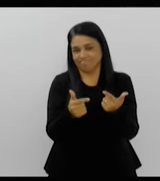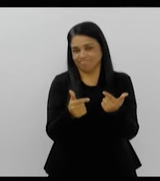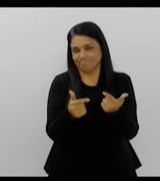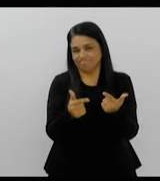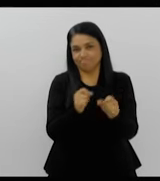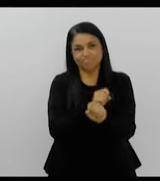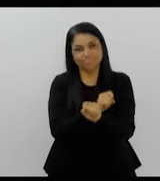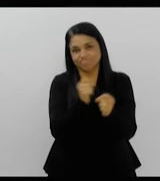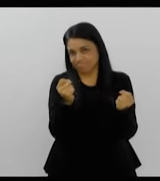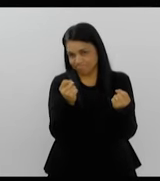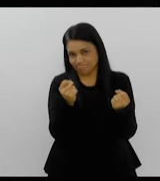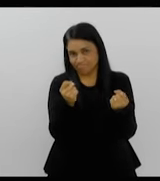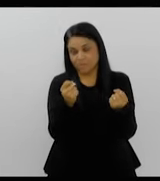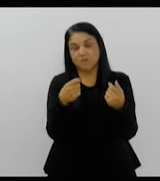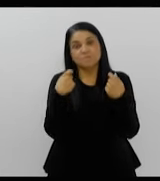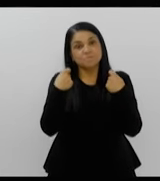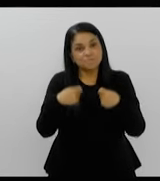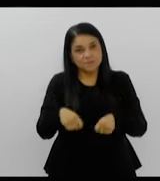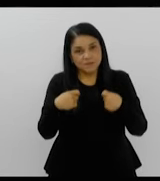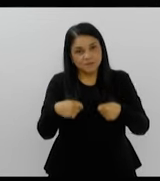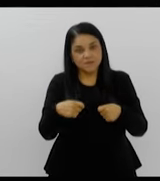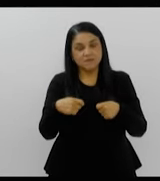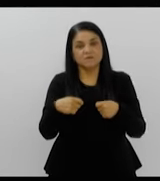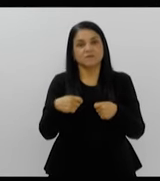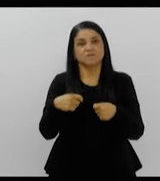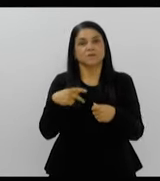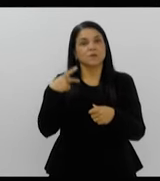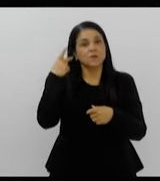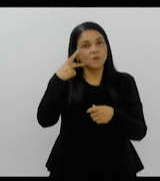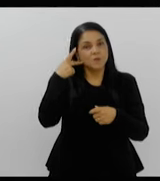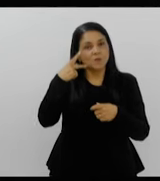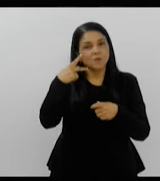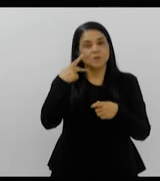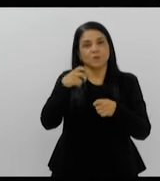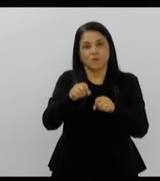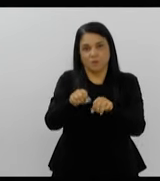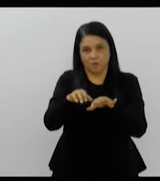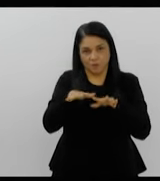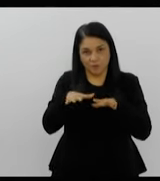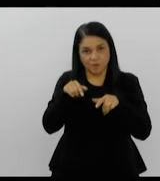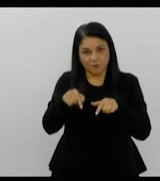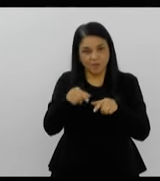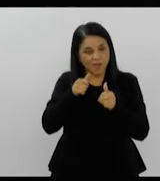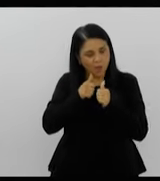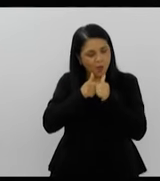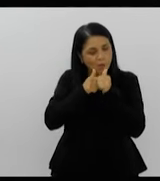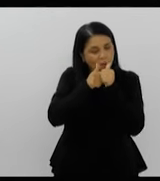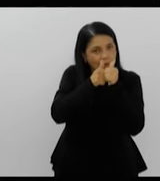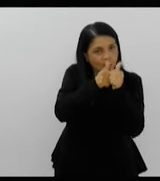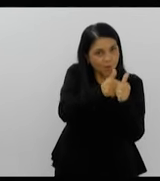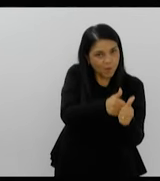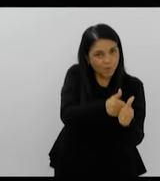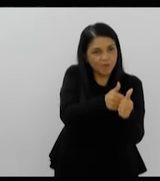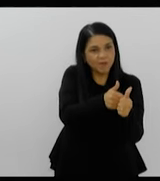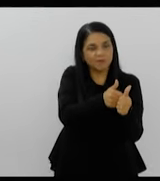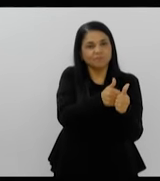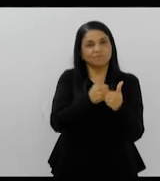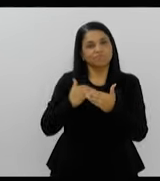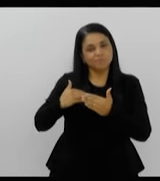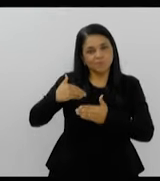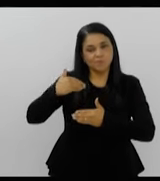Então, é necessário que o Parlamento Fluminense acompanhe de perto esse